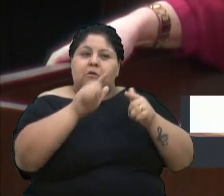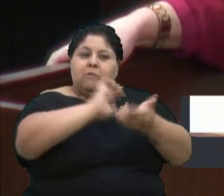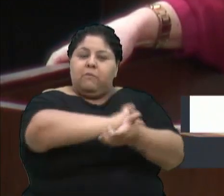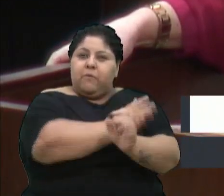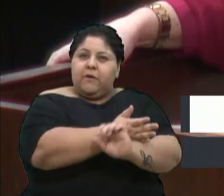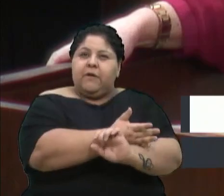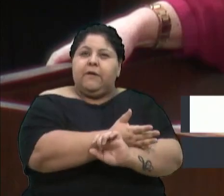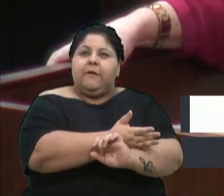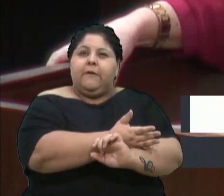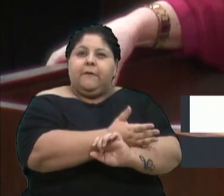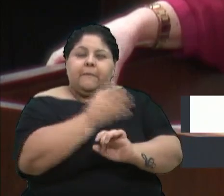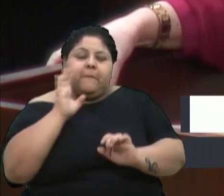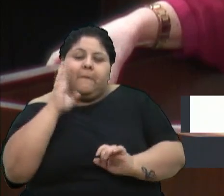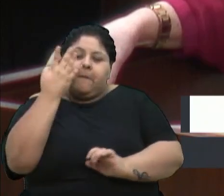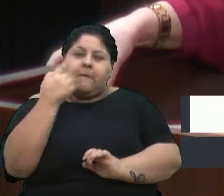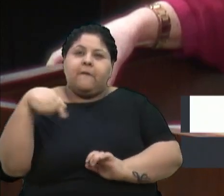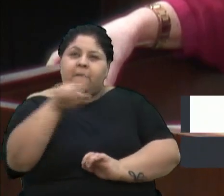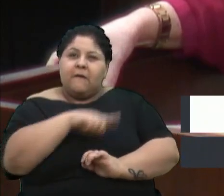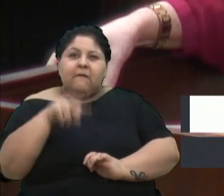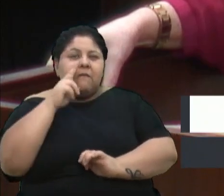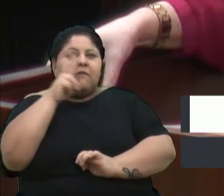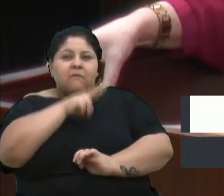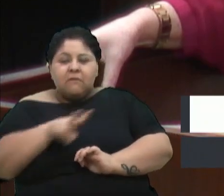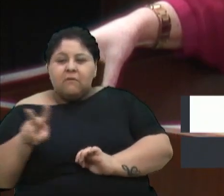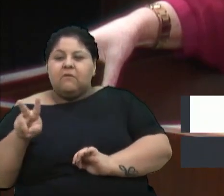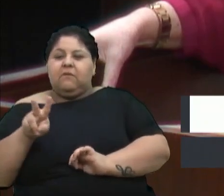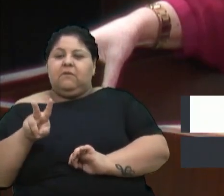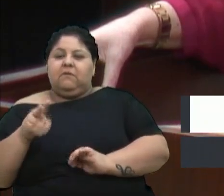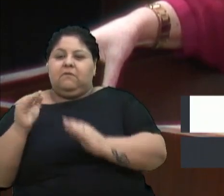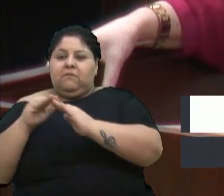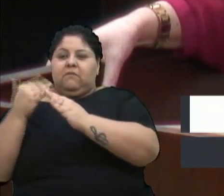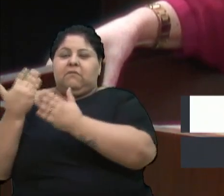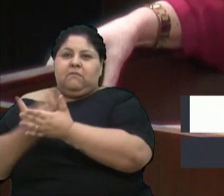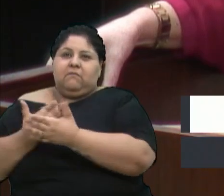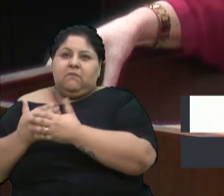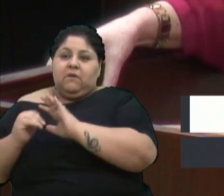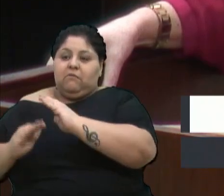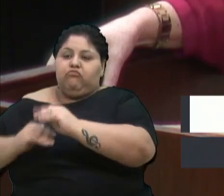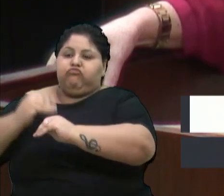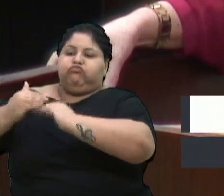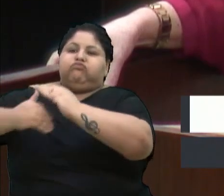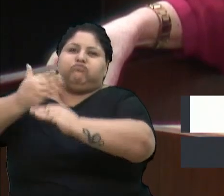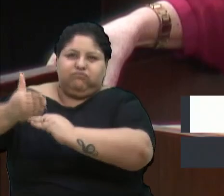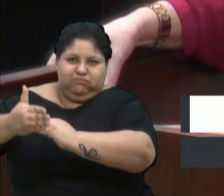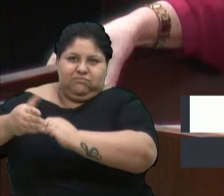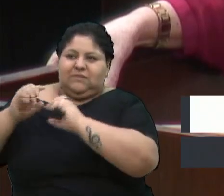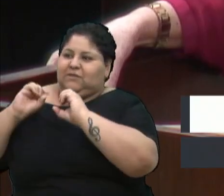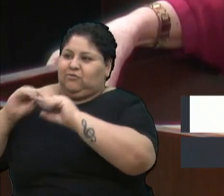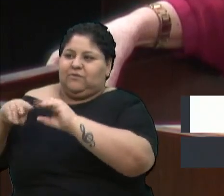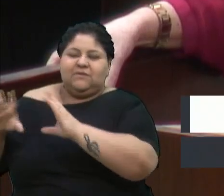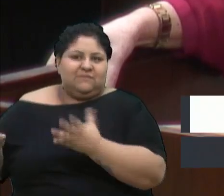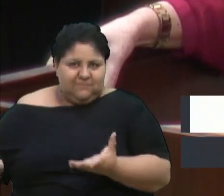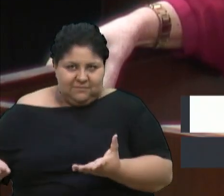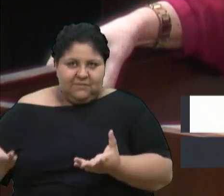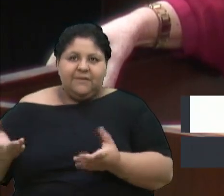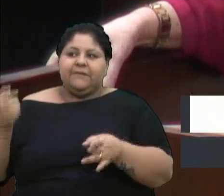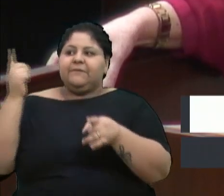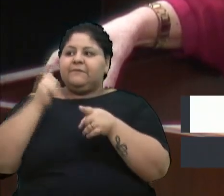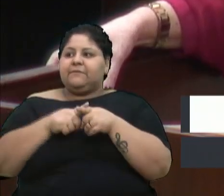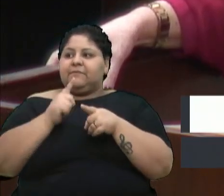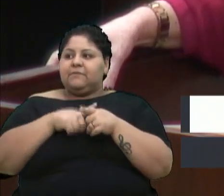sofre, a gente vê que a questão da escola vai além do ensino, né? Porque